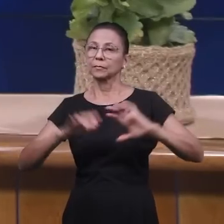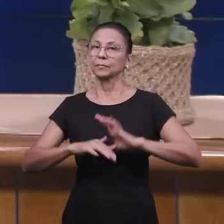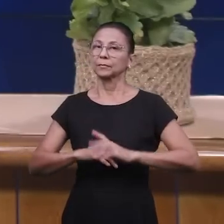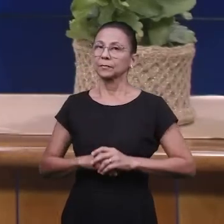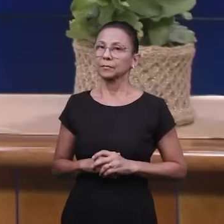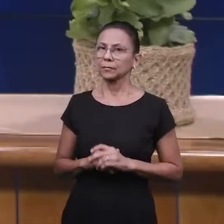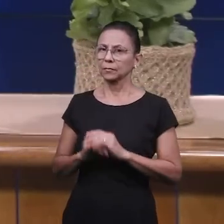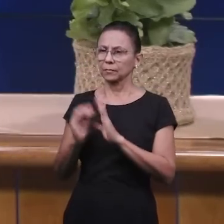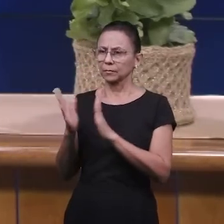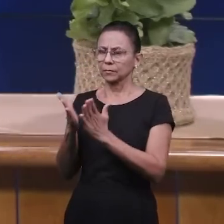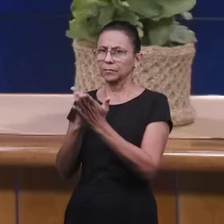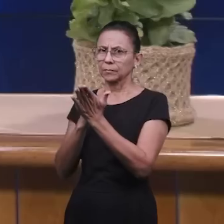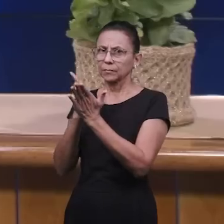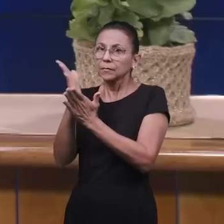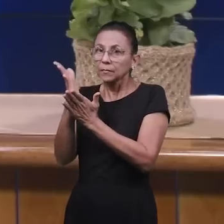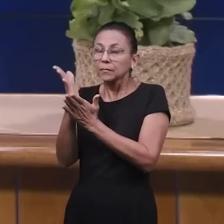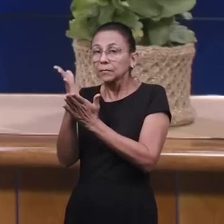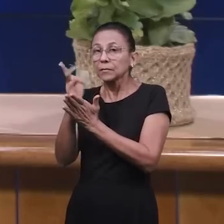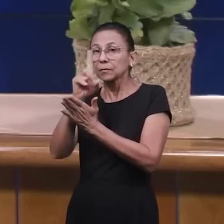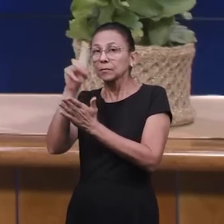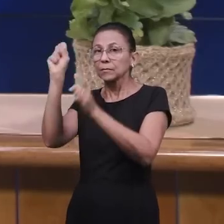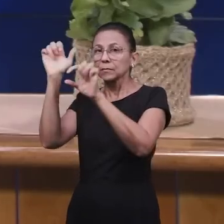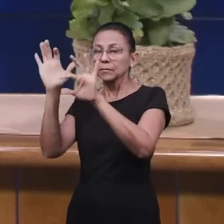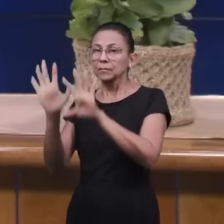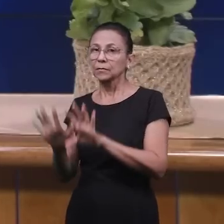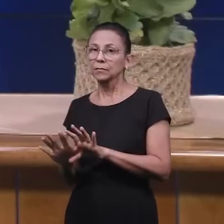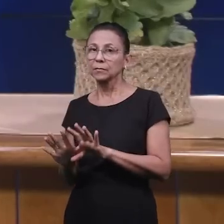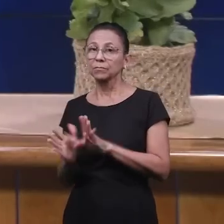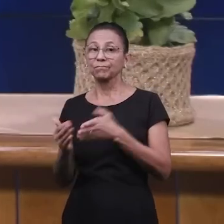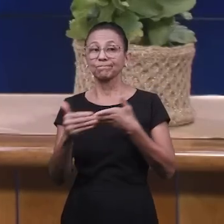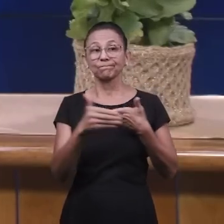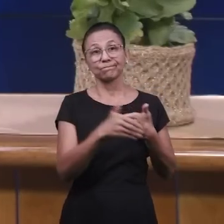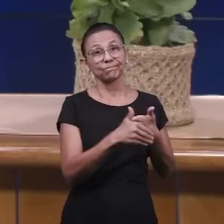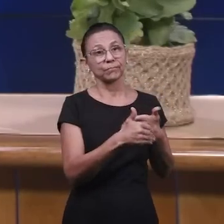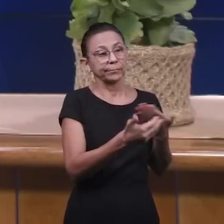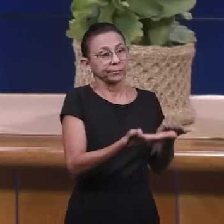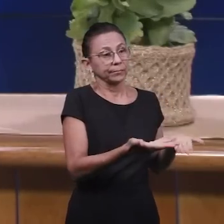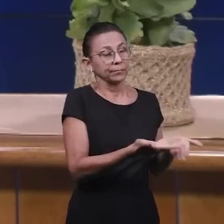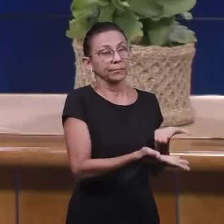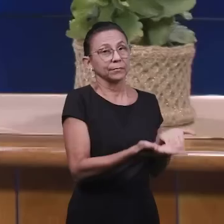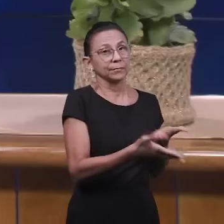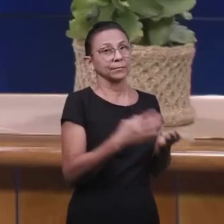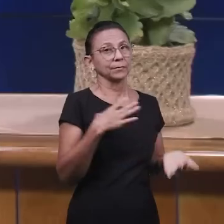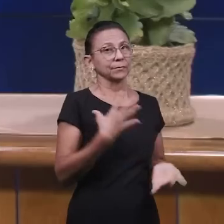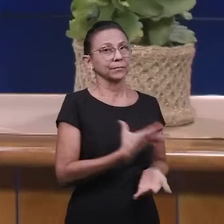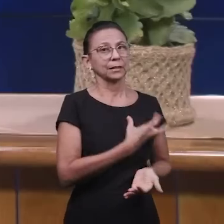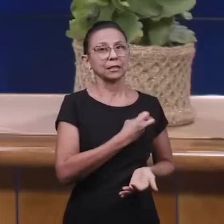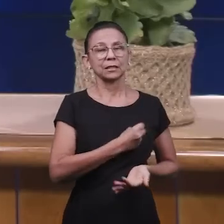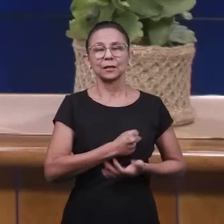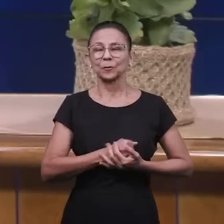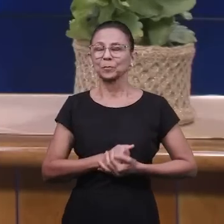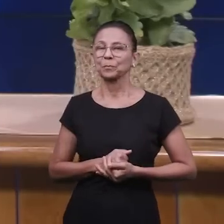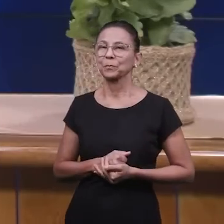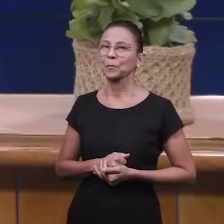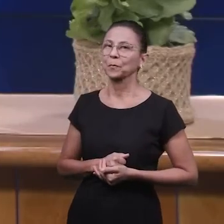texto, eleitos segundo a presciência de Deus Pai, em santificação do Espírito, ou